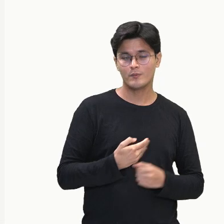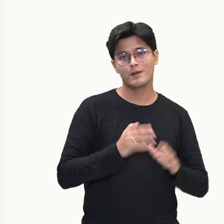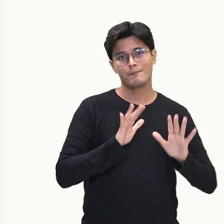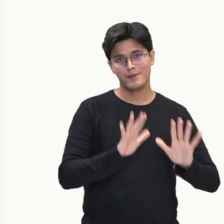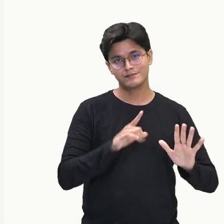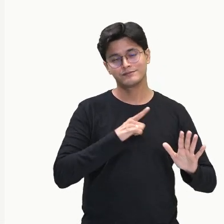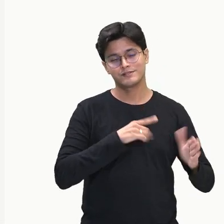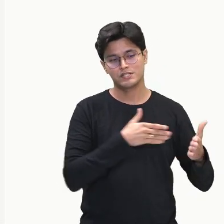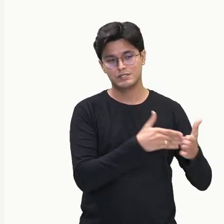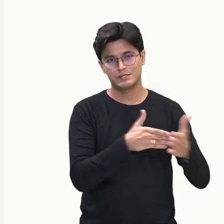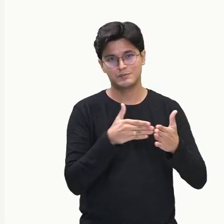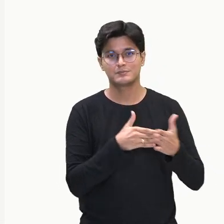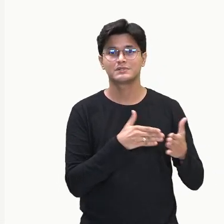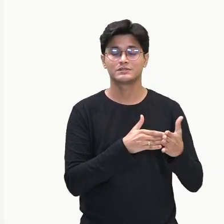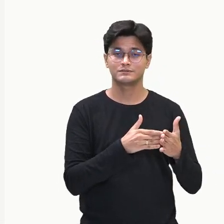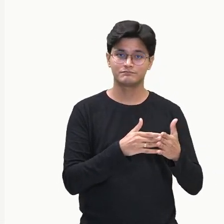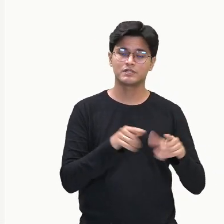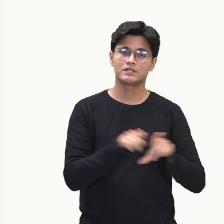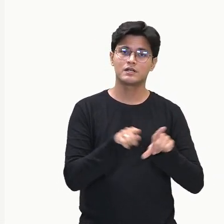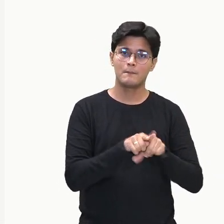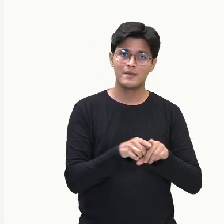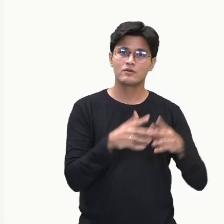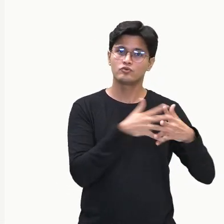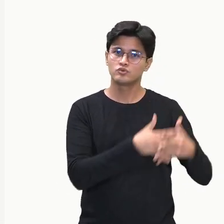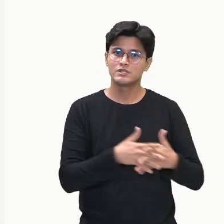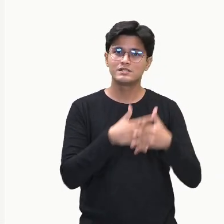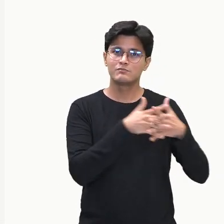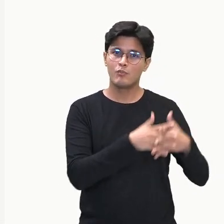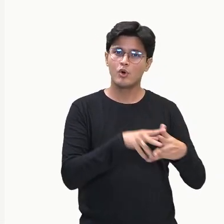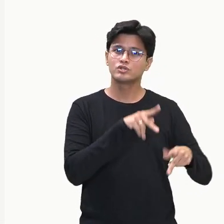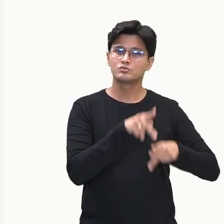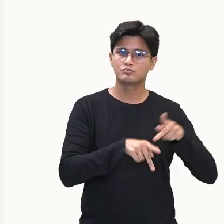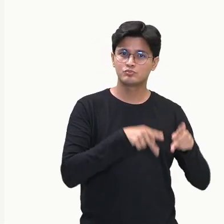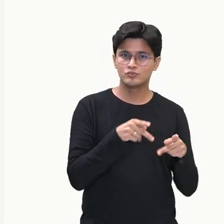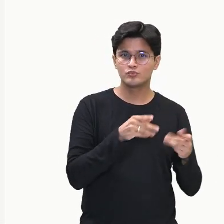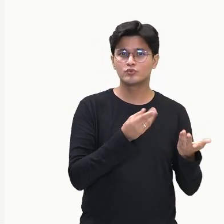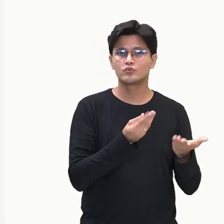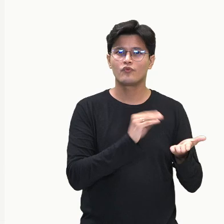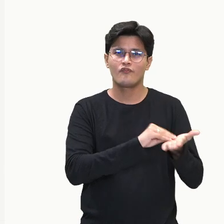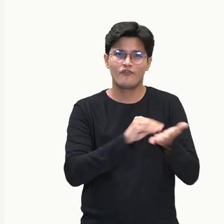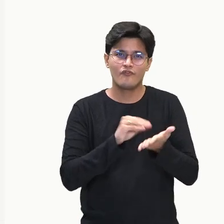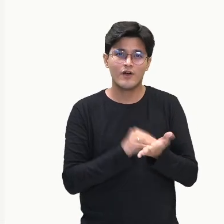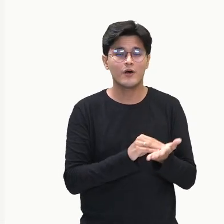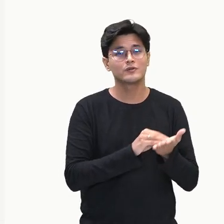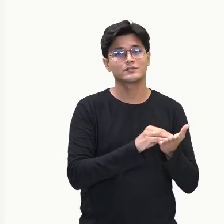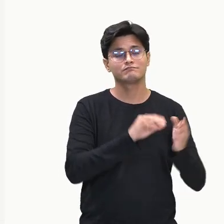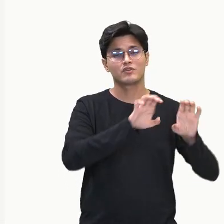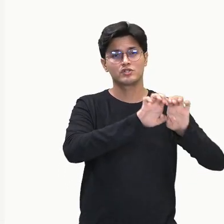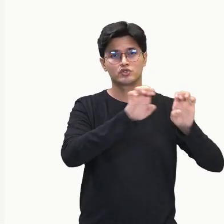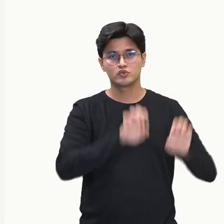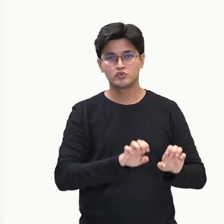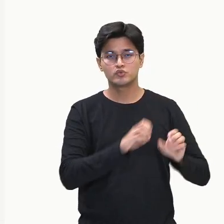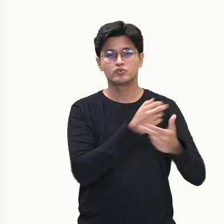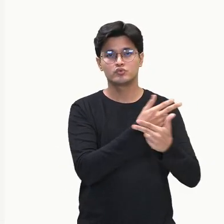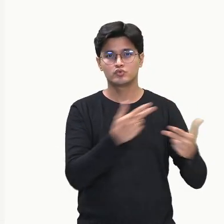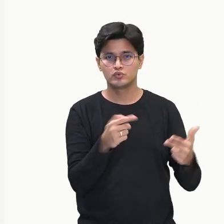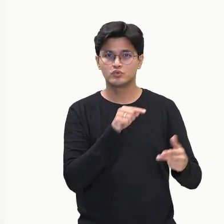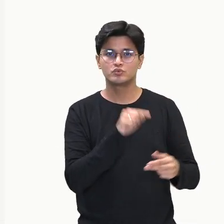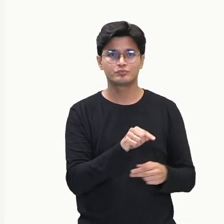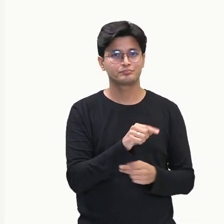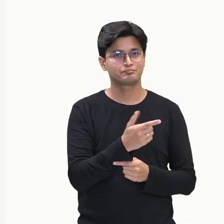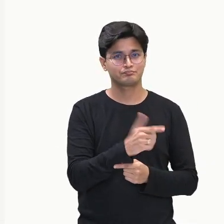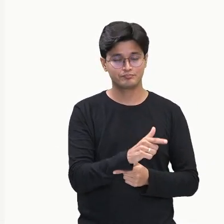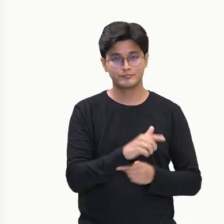precário, até porque a infraestrutura para o transporte é precária. Nós temos muita presença